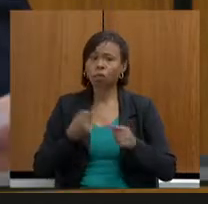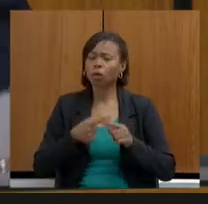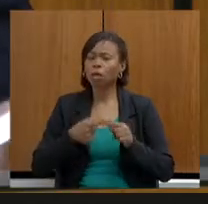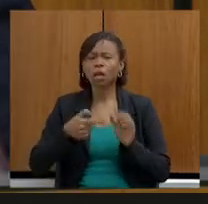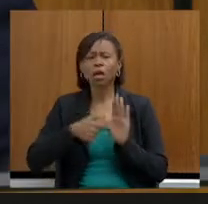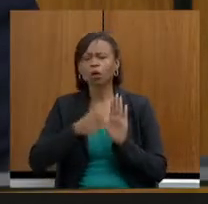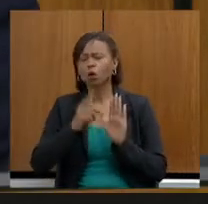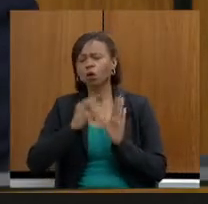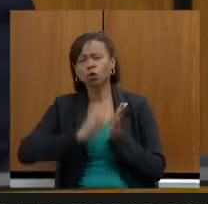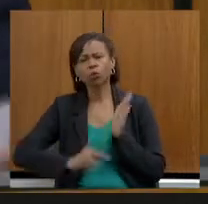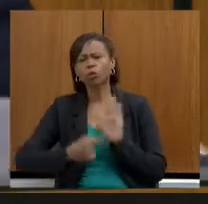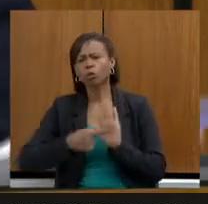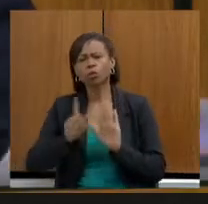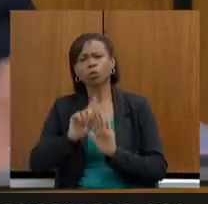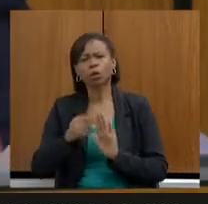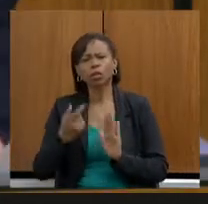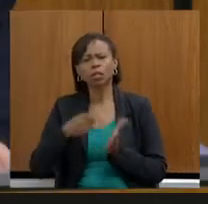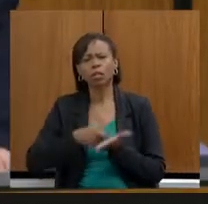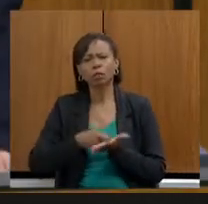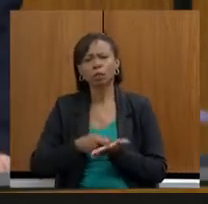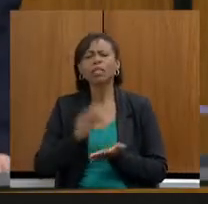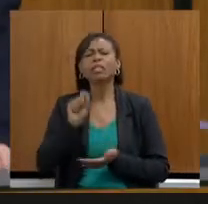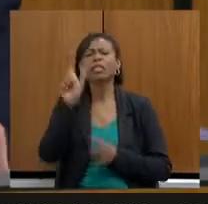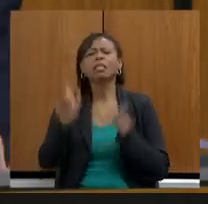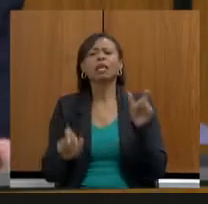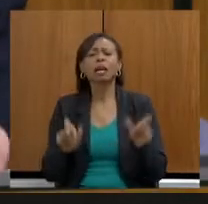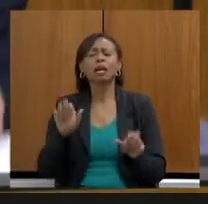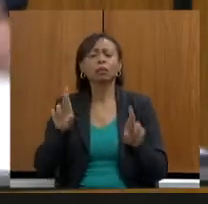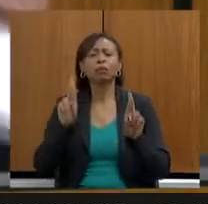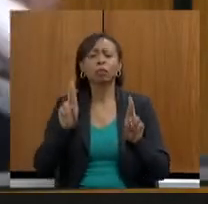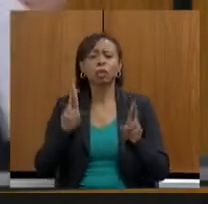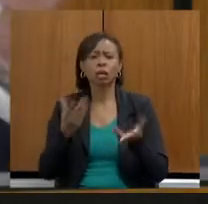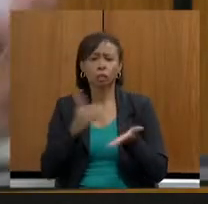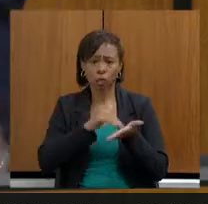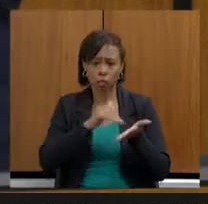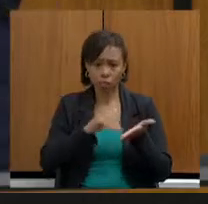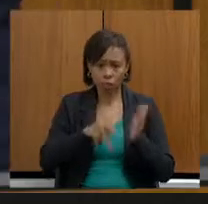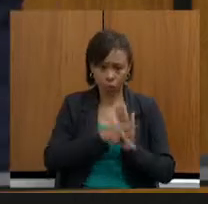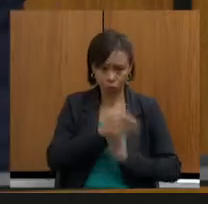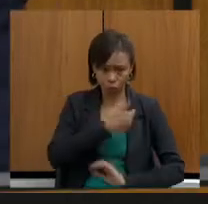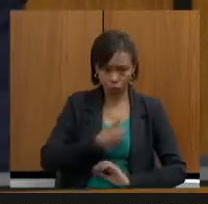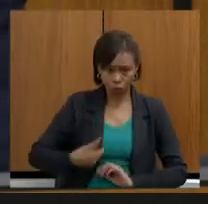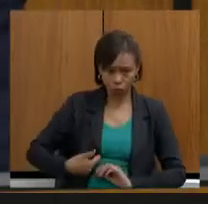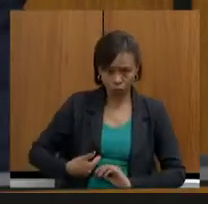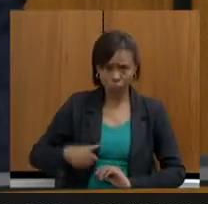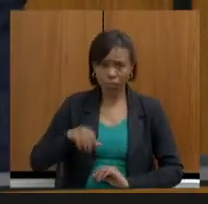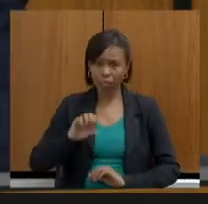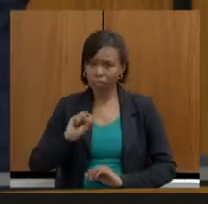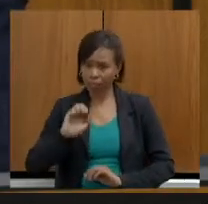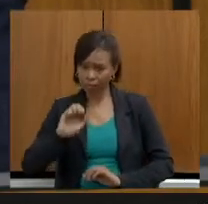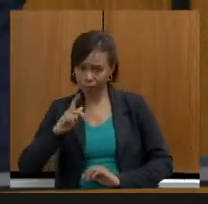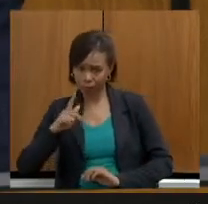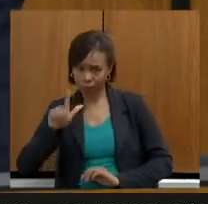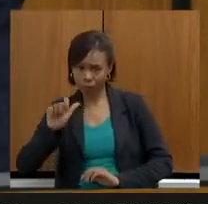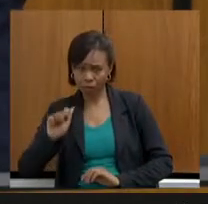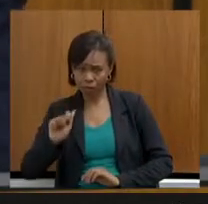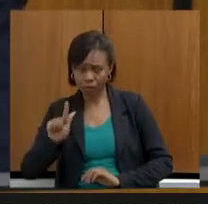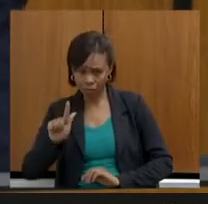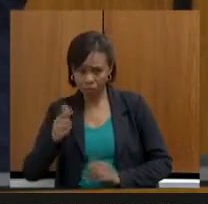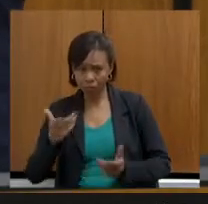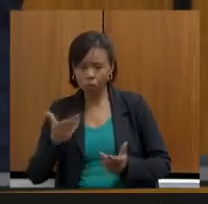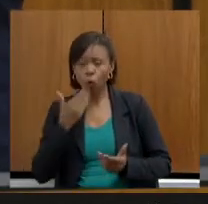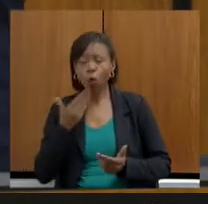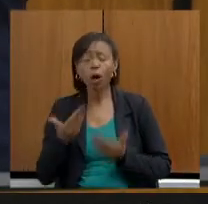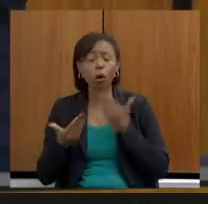portanto de quem foi da secretaria de governo da Seplag e Qual a real